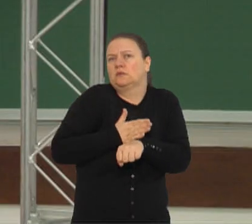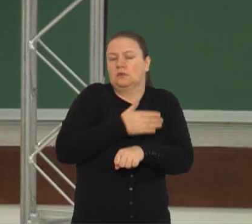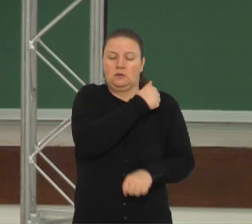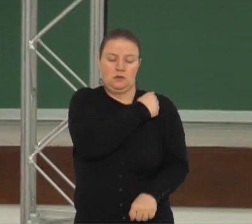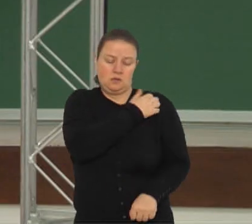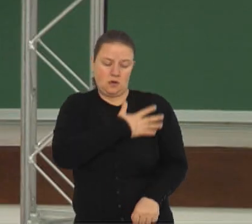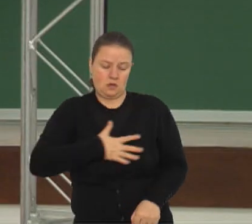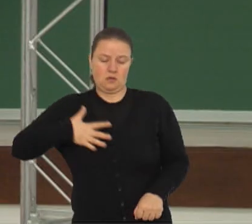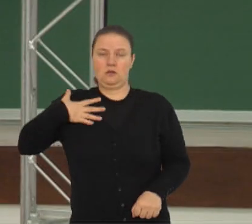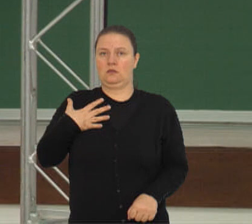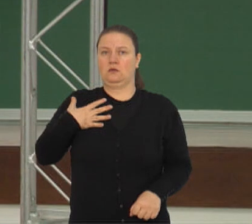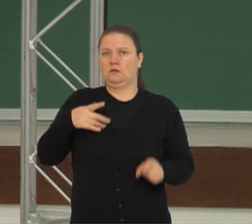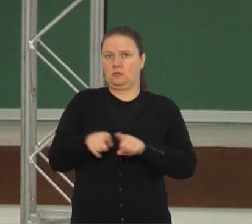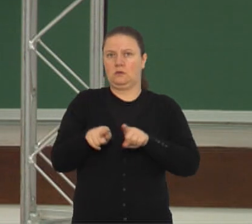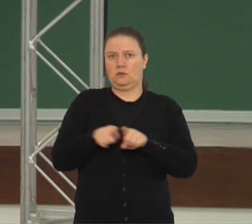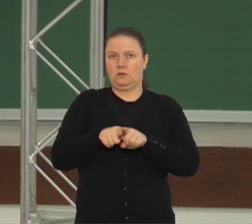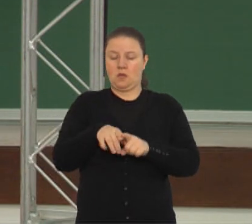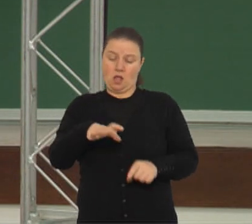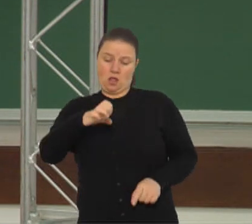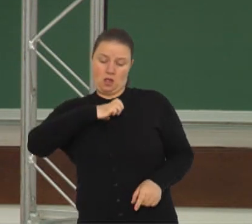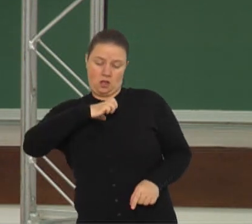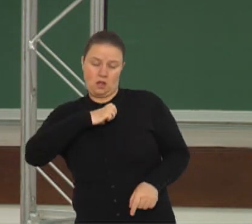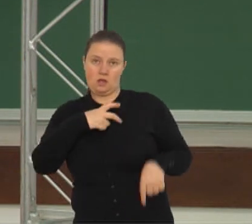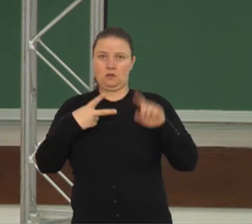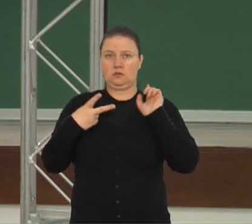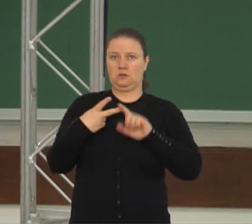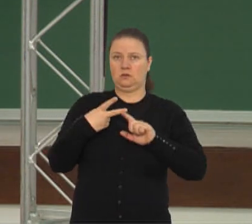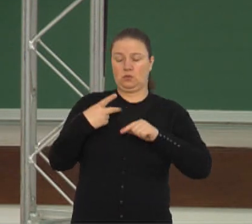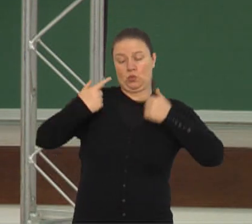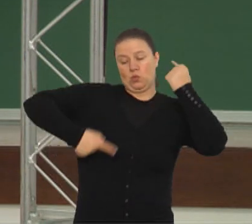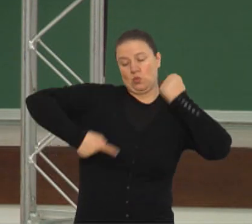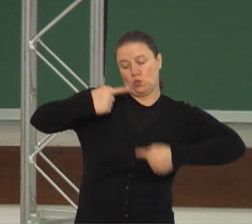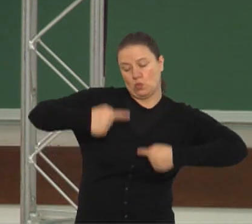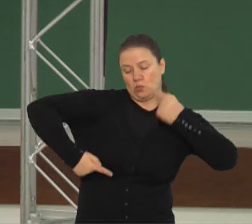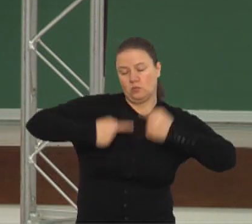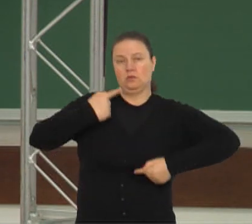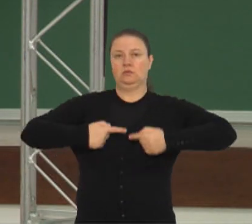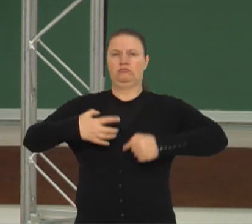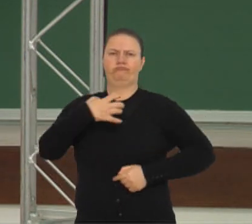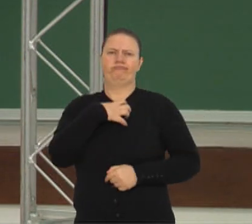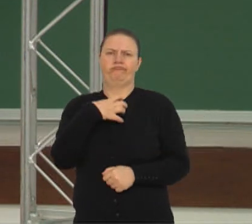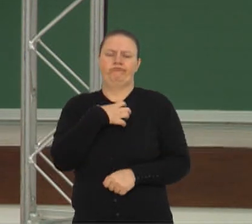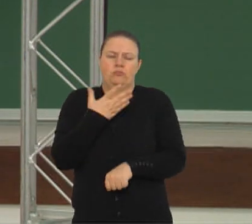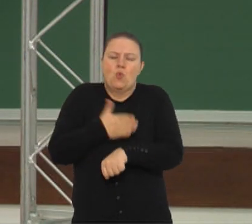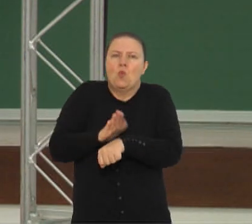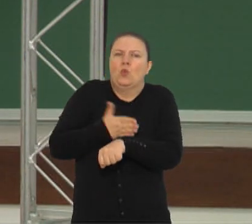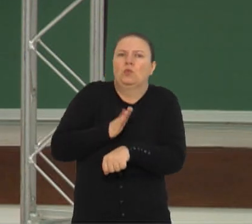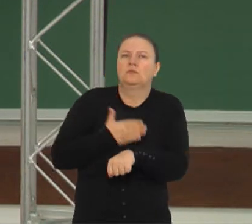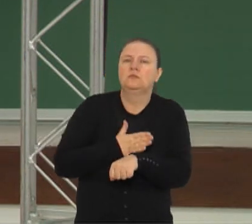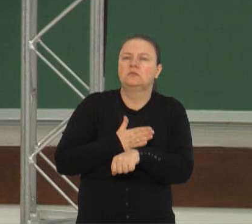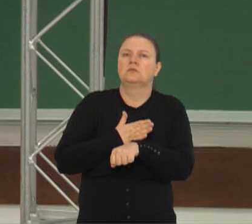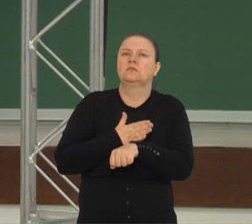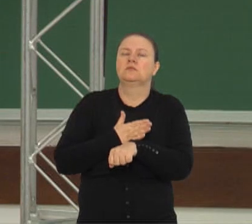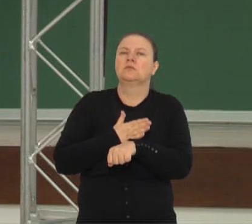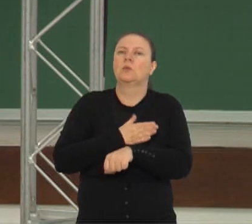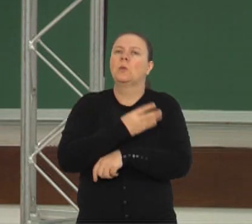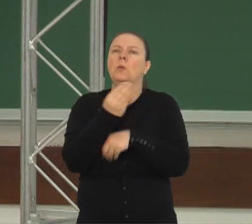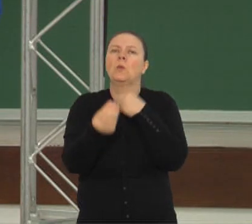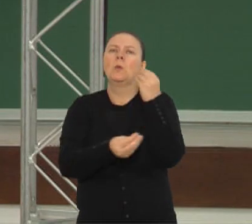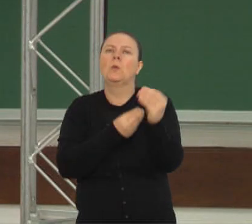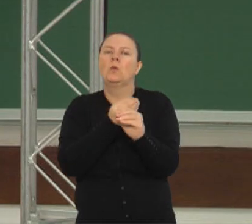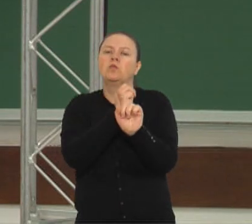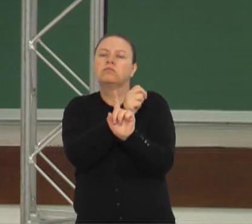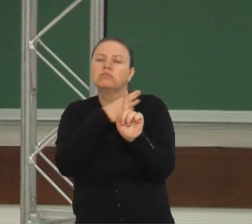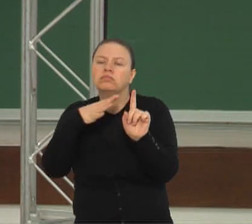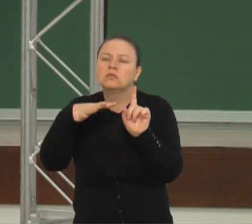ética e a política. Nessa ideia de Aristóteles, a política é a forma prática de levar a